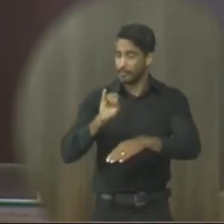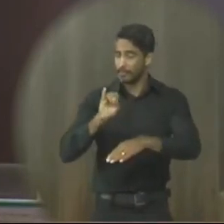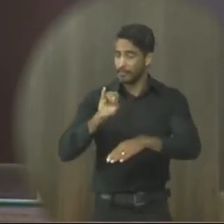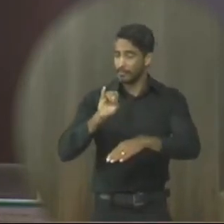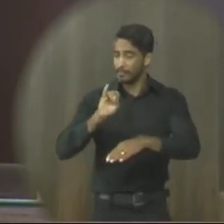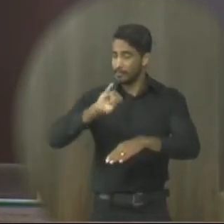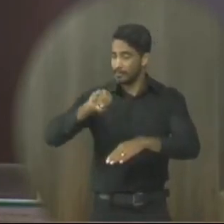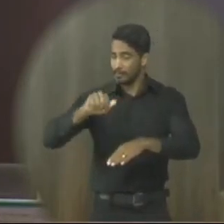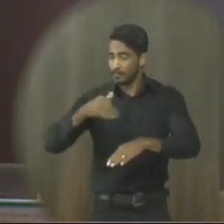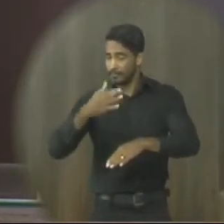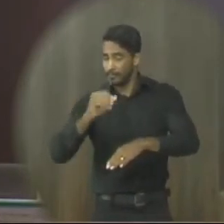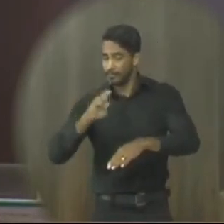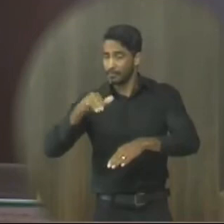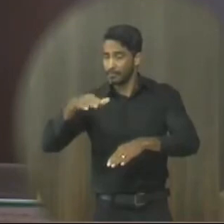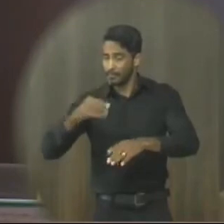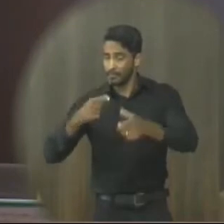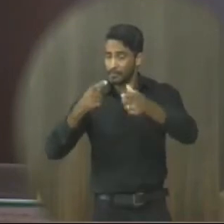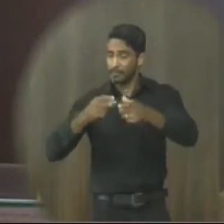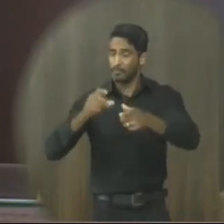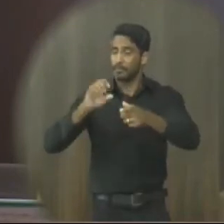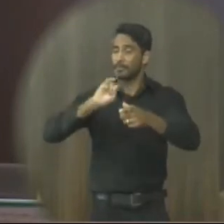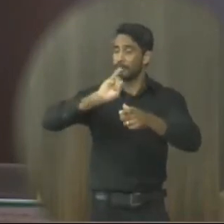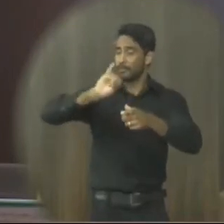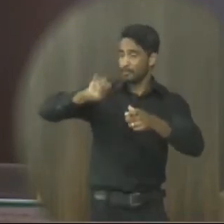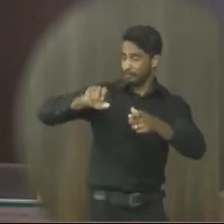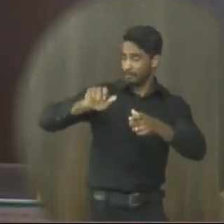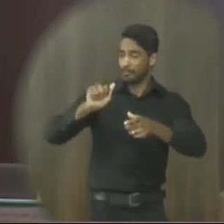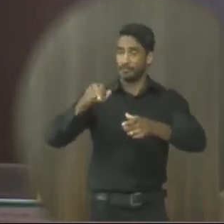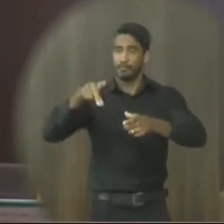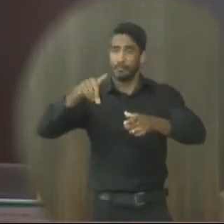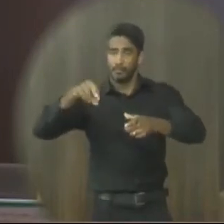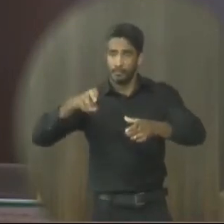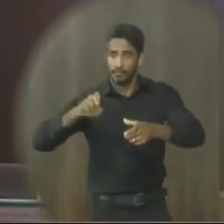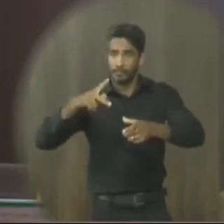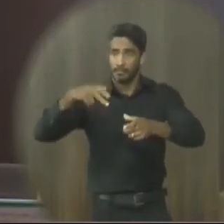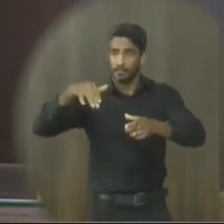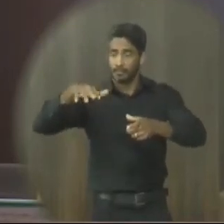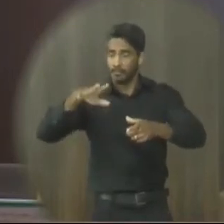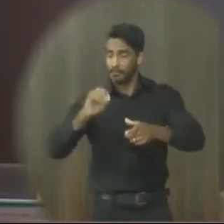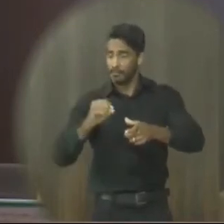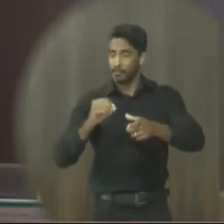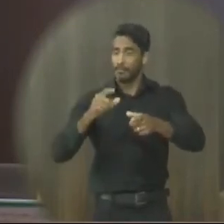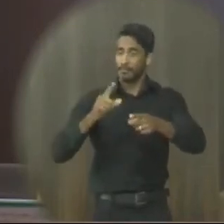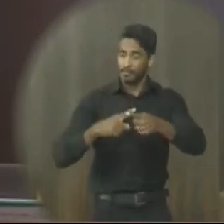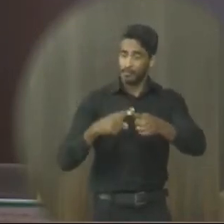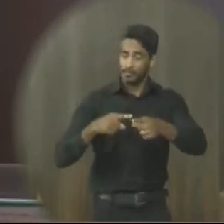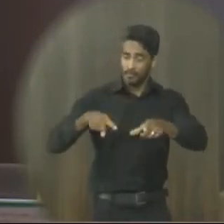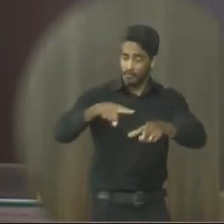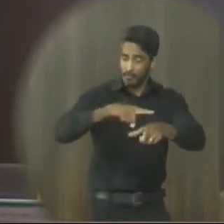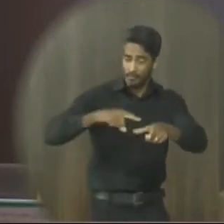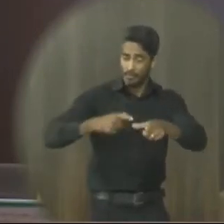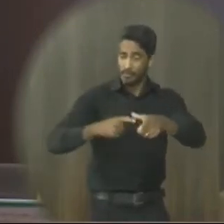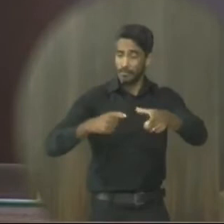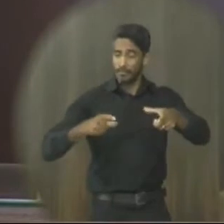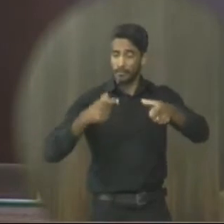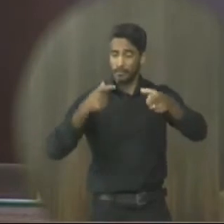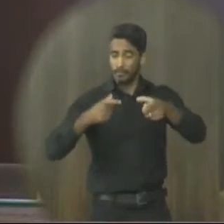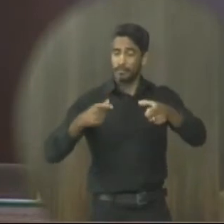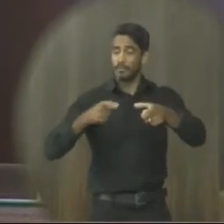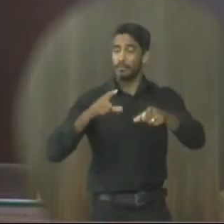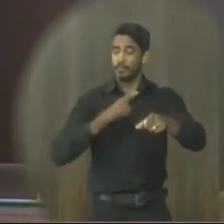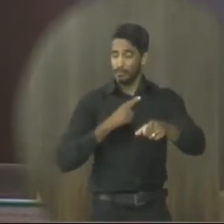rua Felicidade Antunes, localizada no bairro Jardim Imperial, no qual existe uma cratera enorme neste local, trazendo